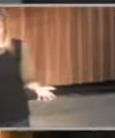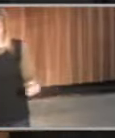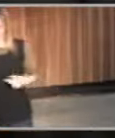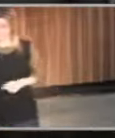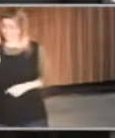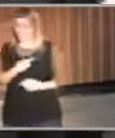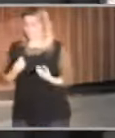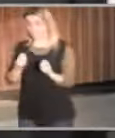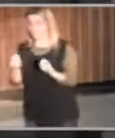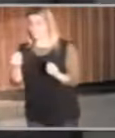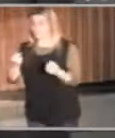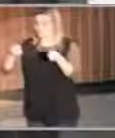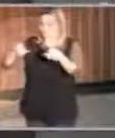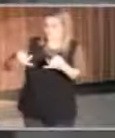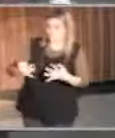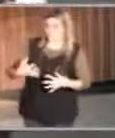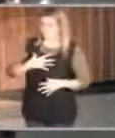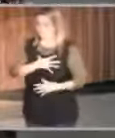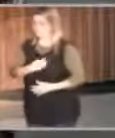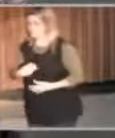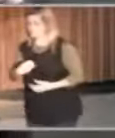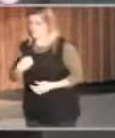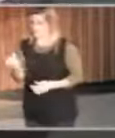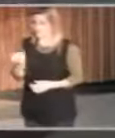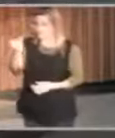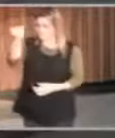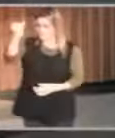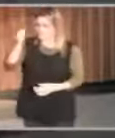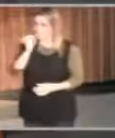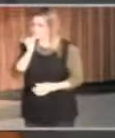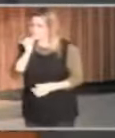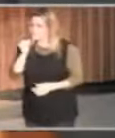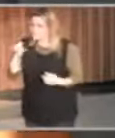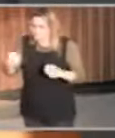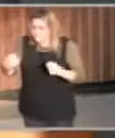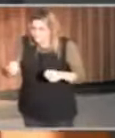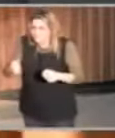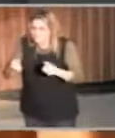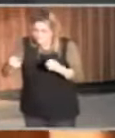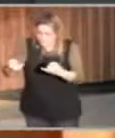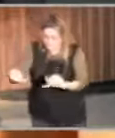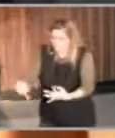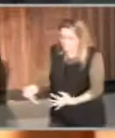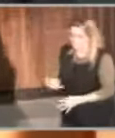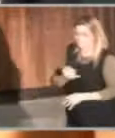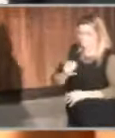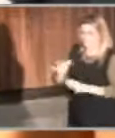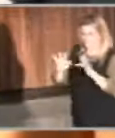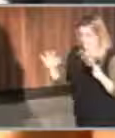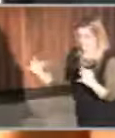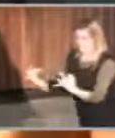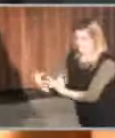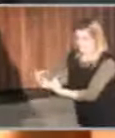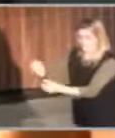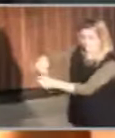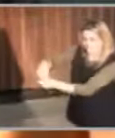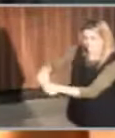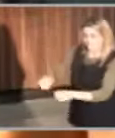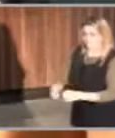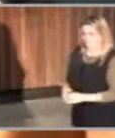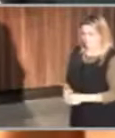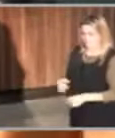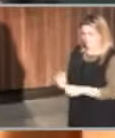nossos filhos que a missão da vida é conquistar a terra é ganhar o prêmio disso